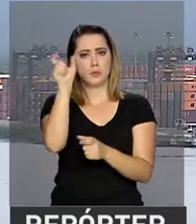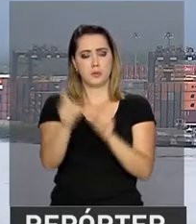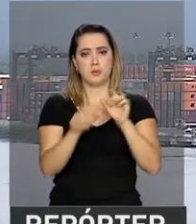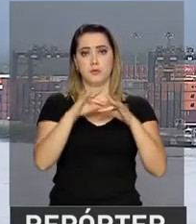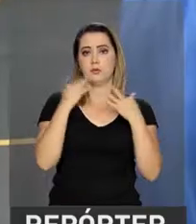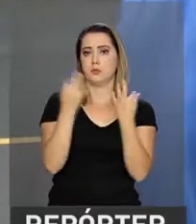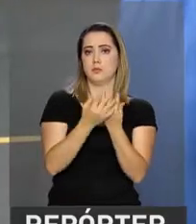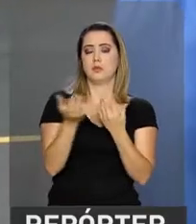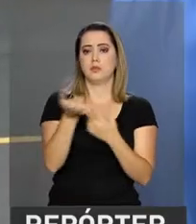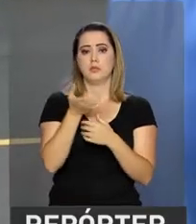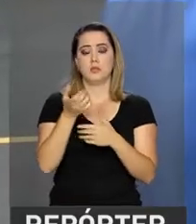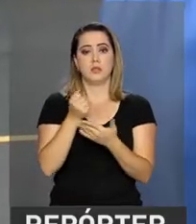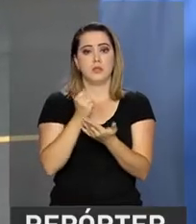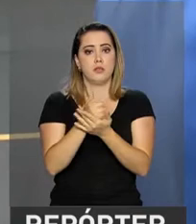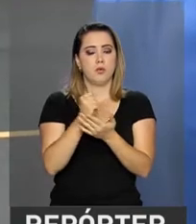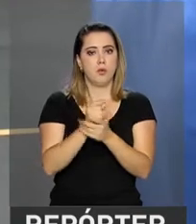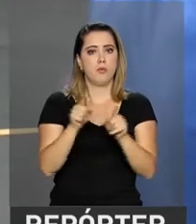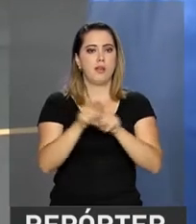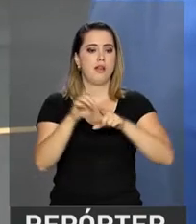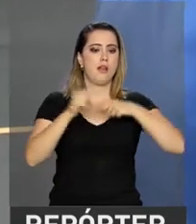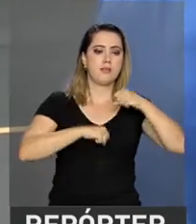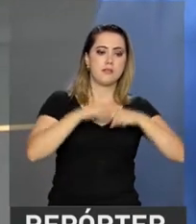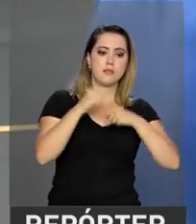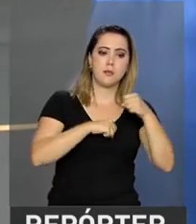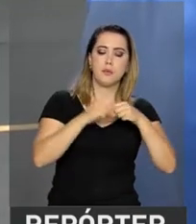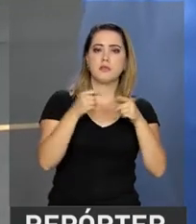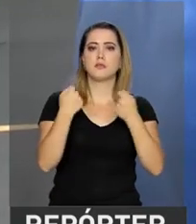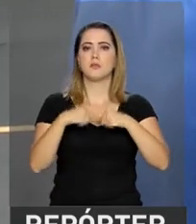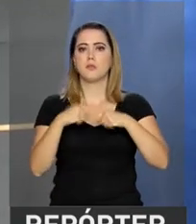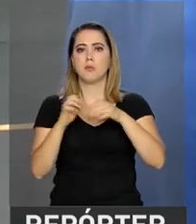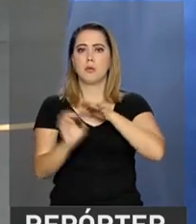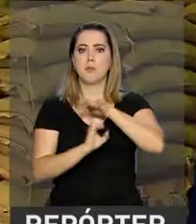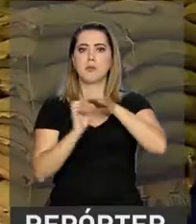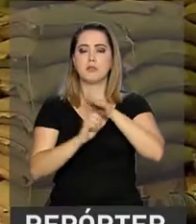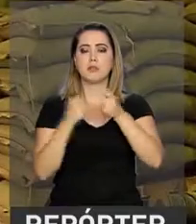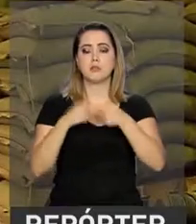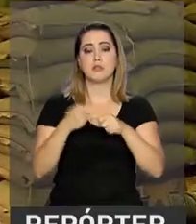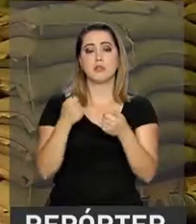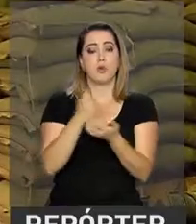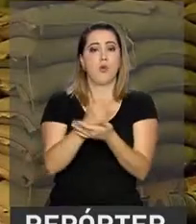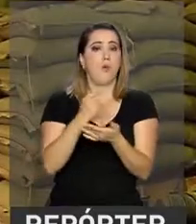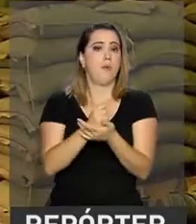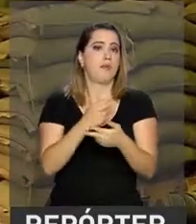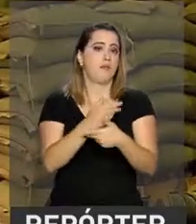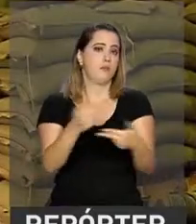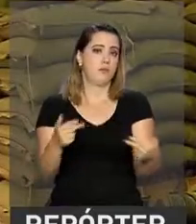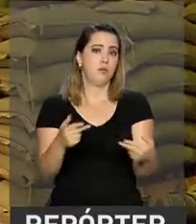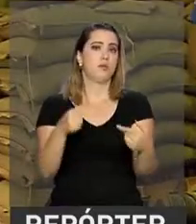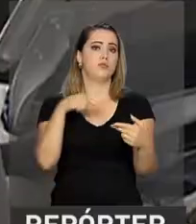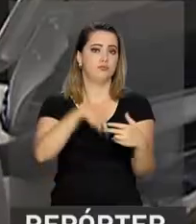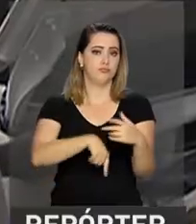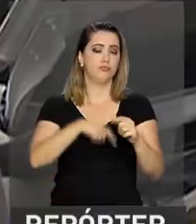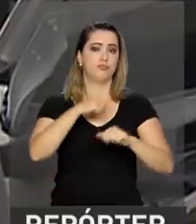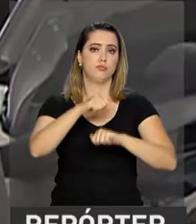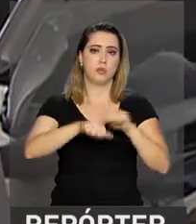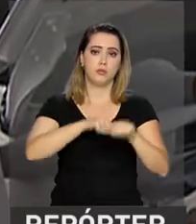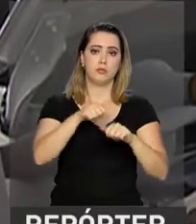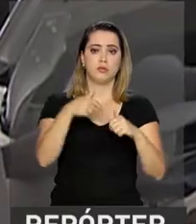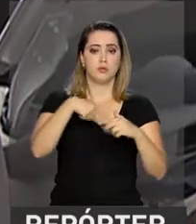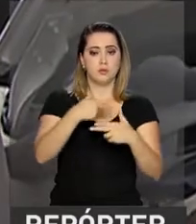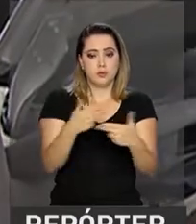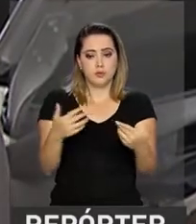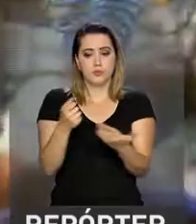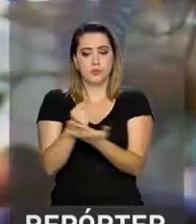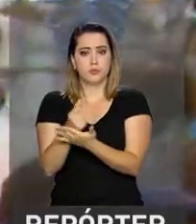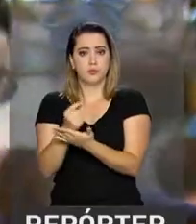famílias, por parte das empresas, adquirindo produtos semi-elaborados e matérias-primas isso significando aí um aumento da